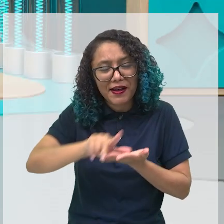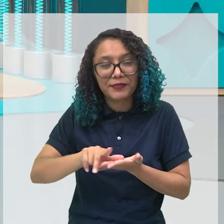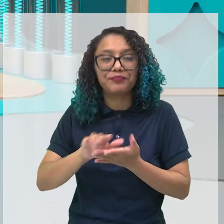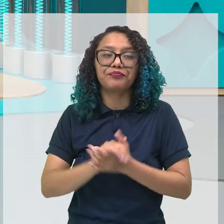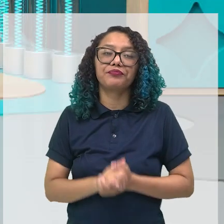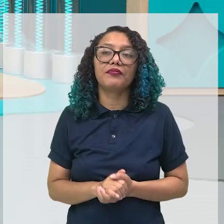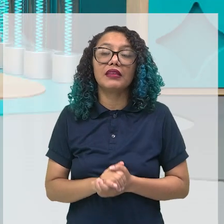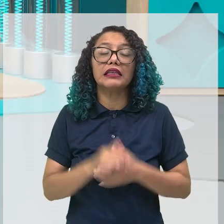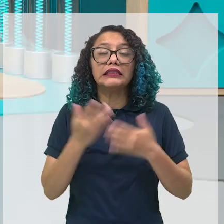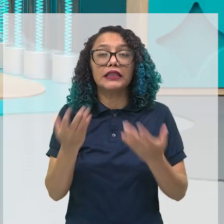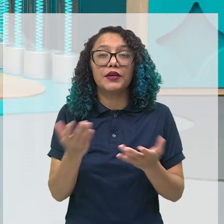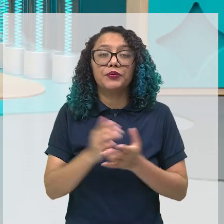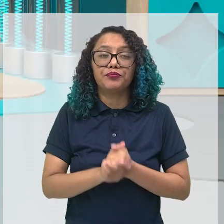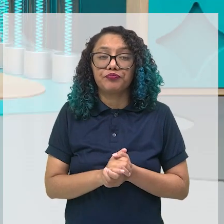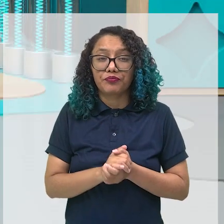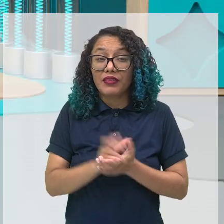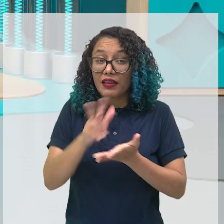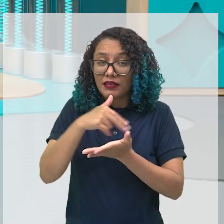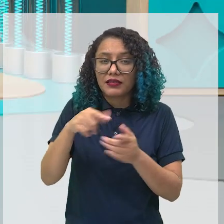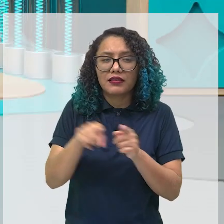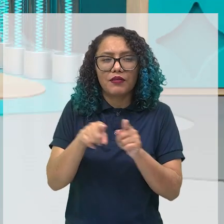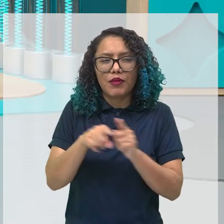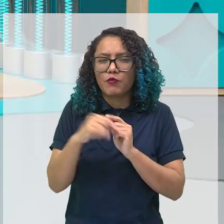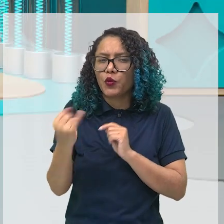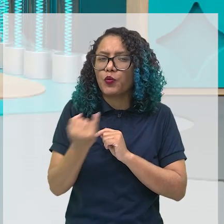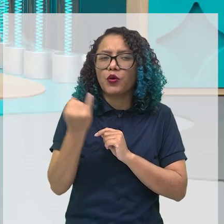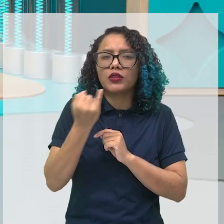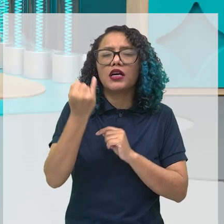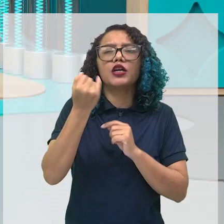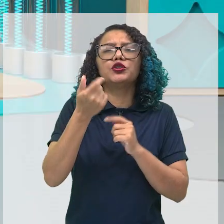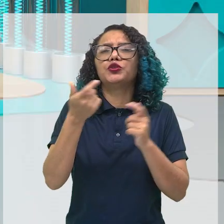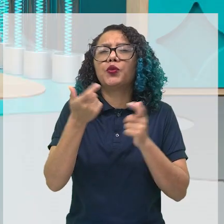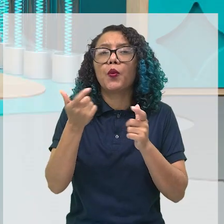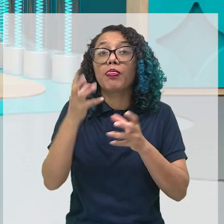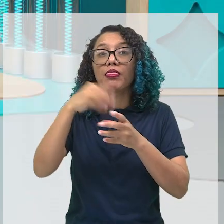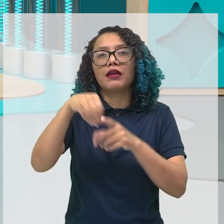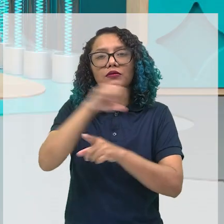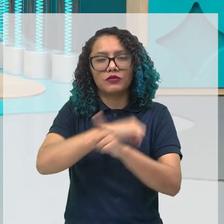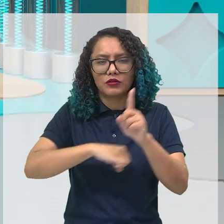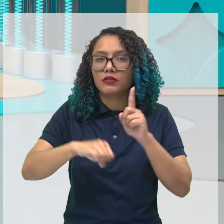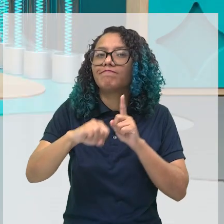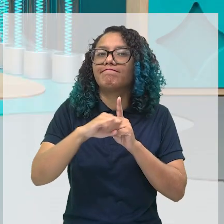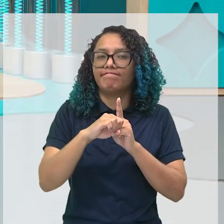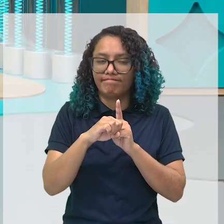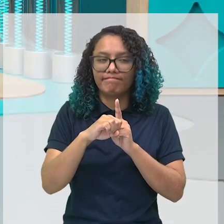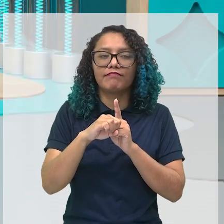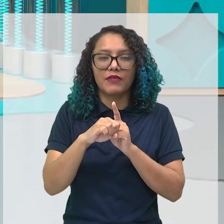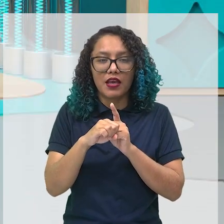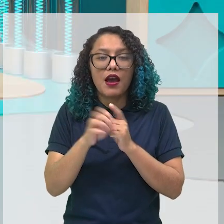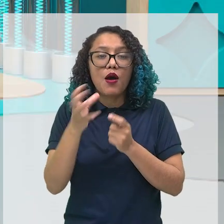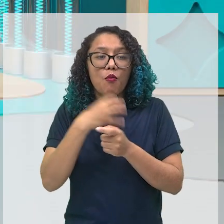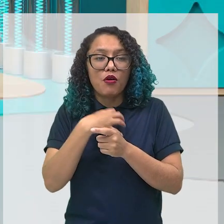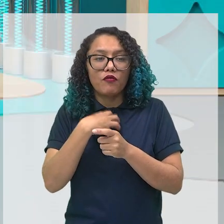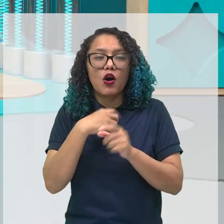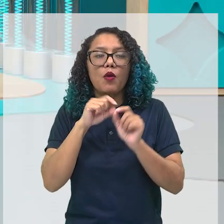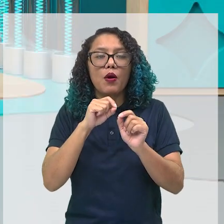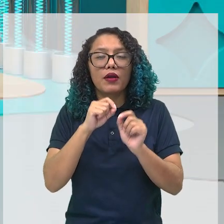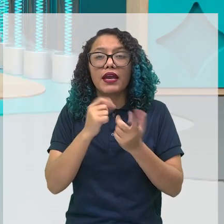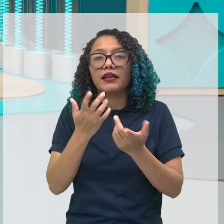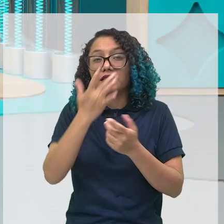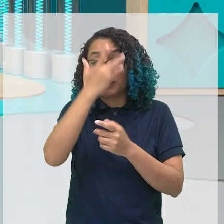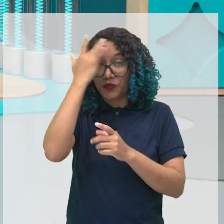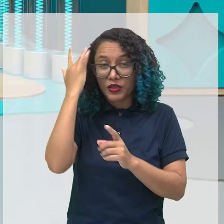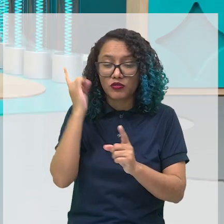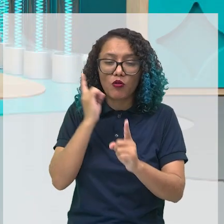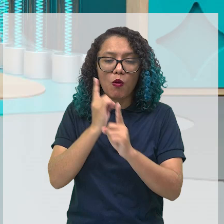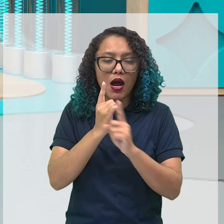salsa também desempenha um papel significativo na coesão social, servindo aí como um ponto de encontro para as pessoas de